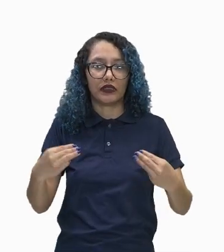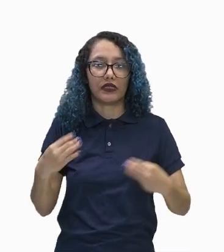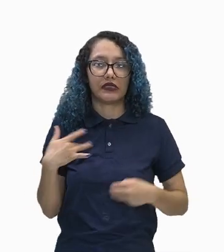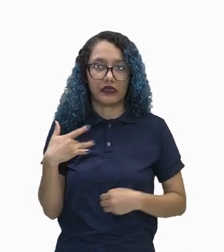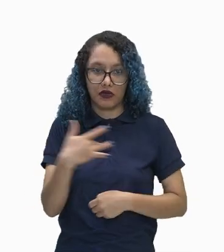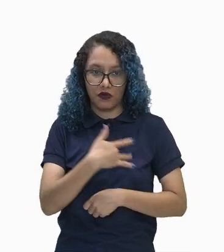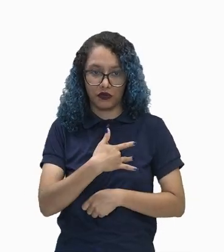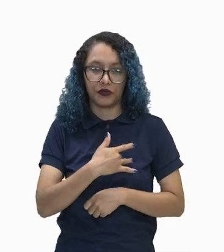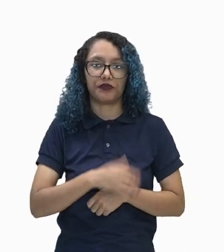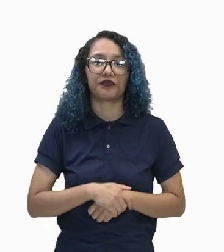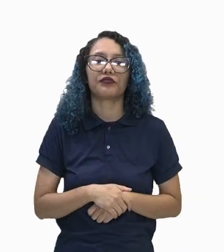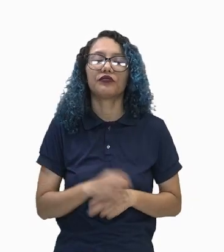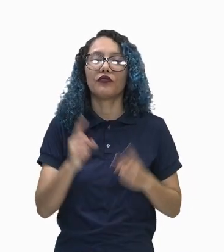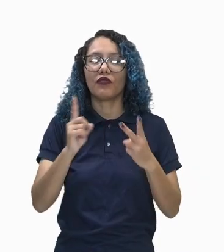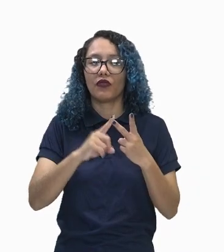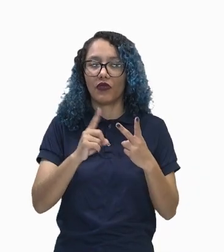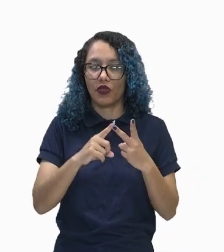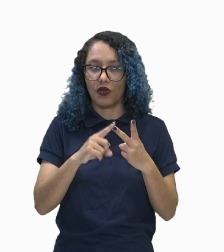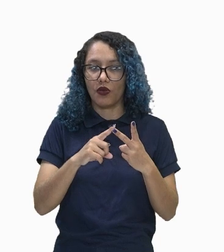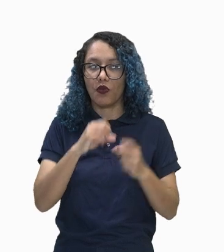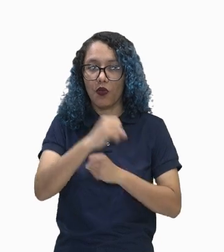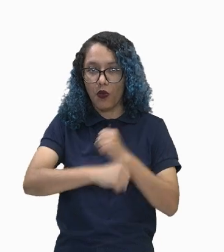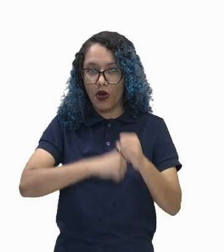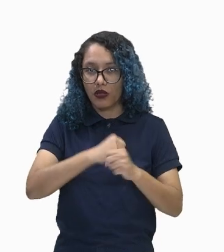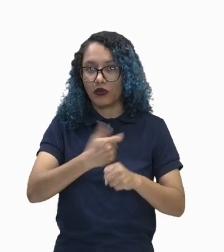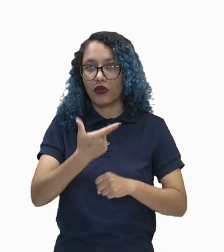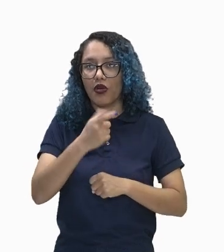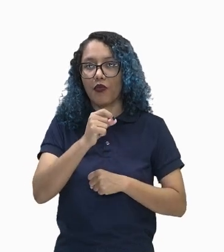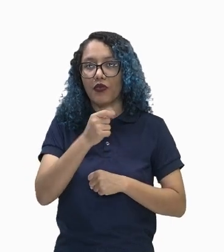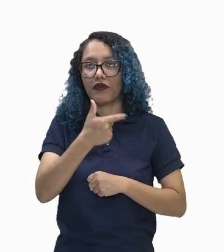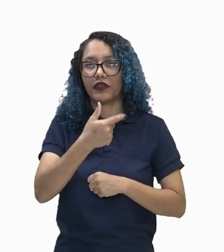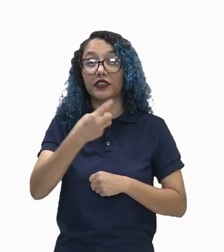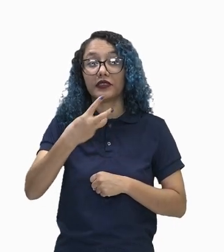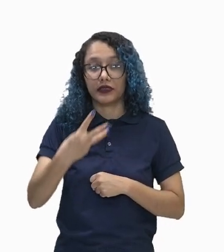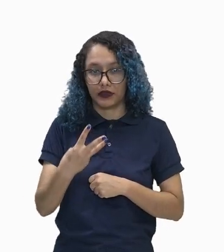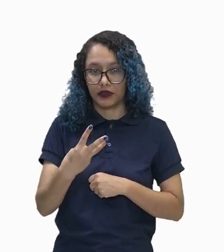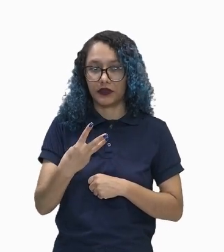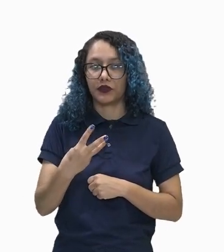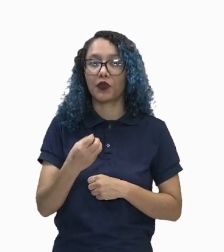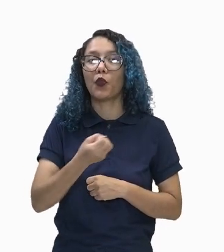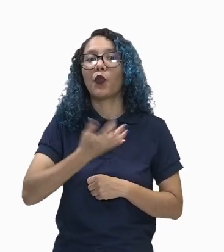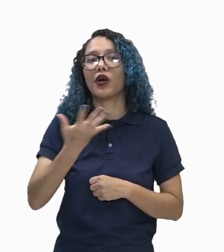Agora, em 2023, nós temos